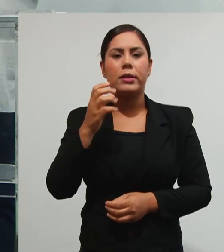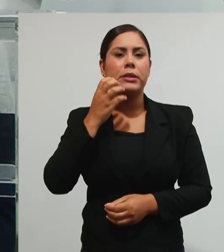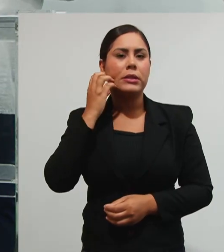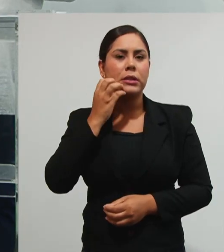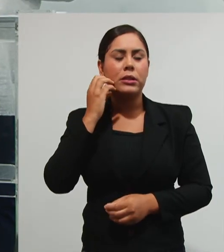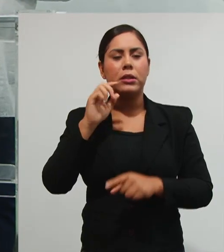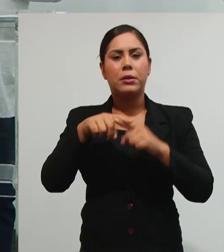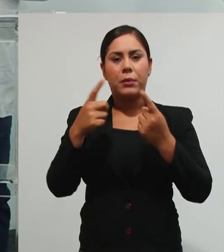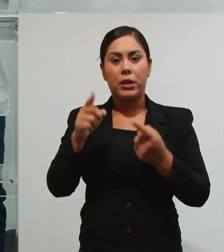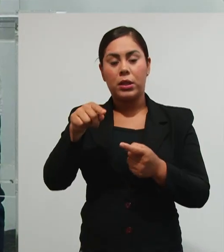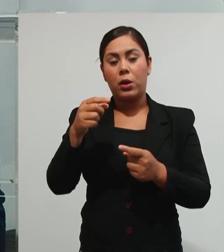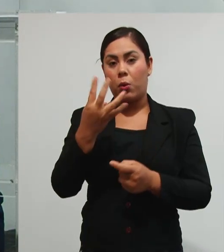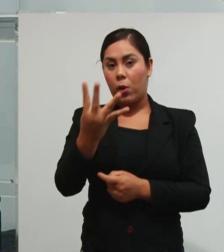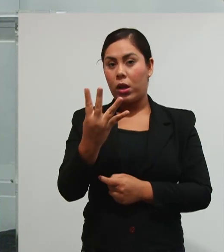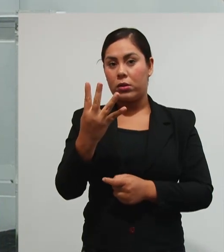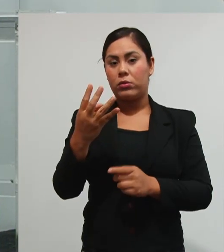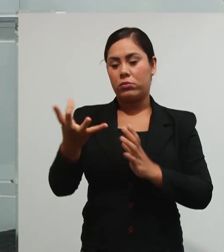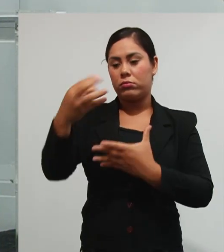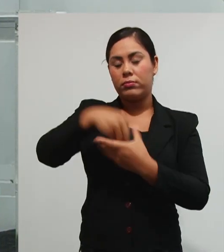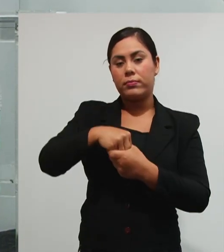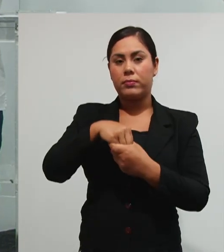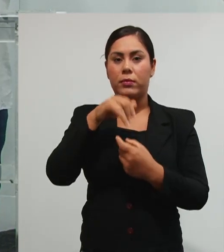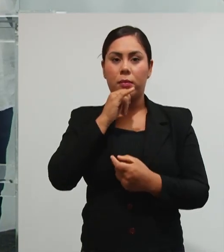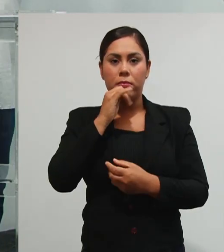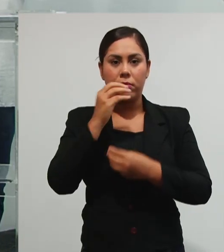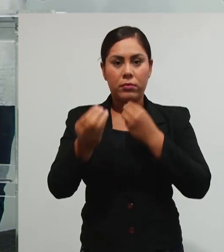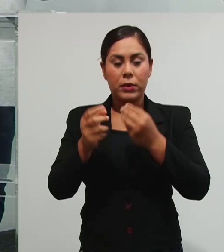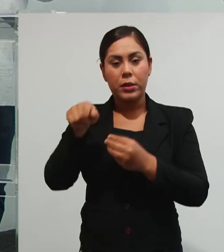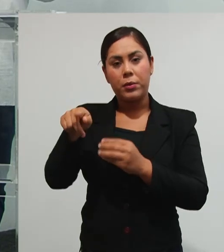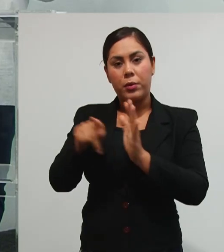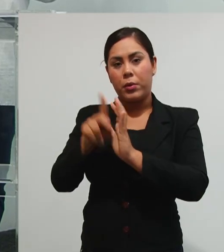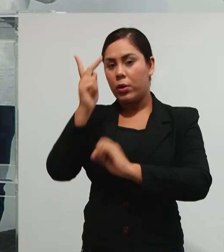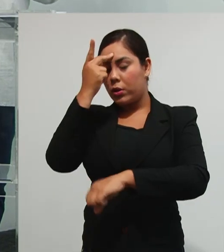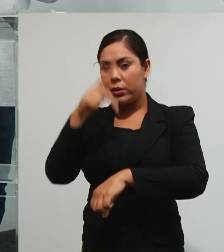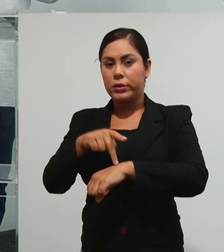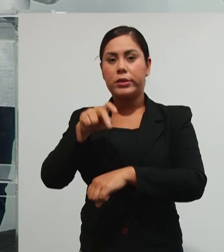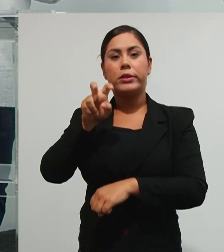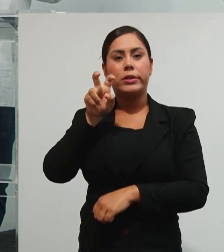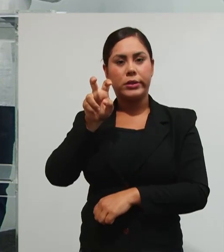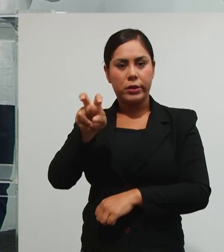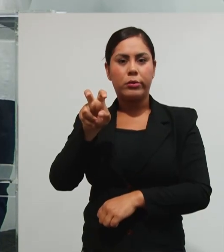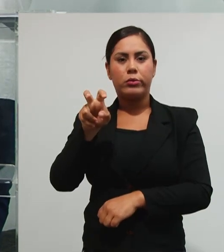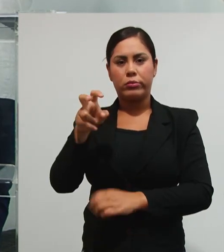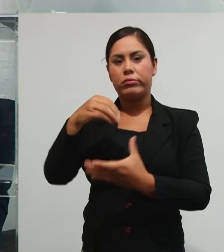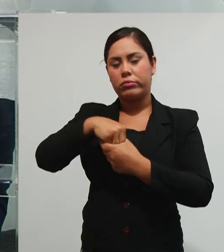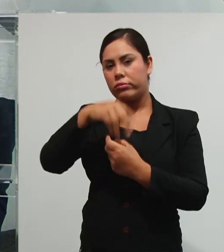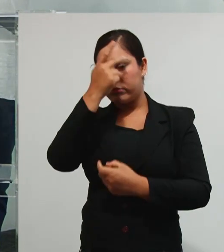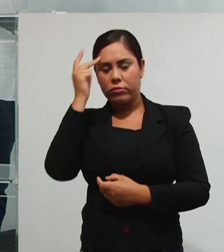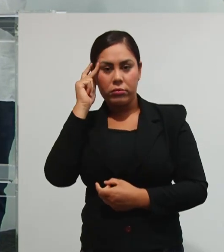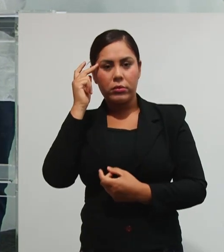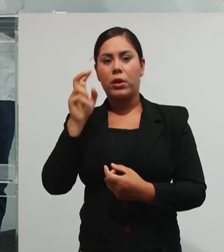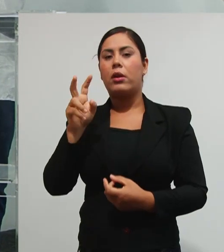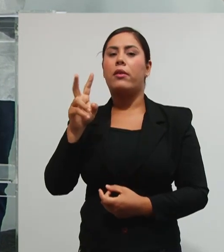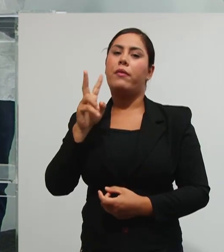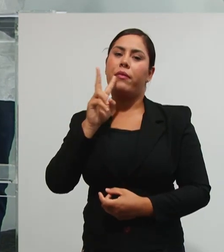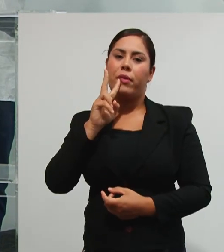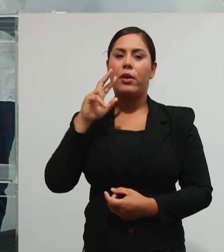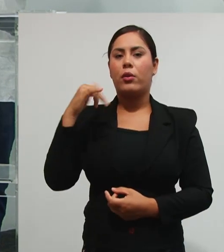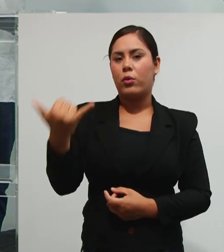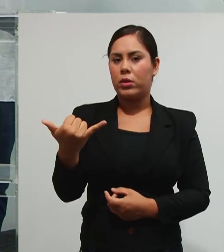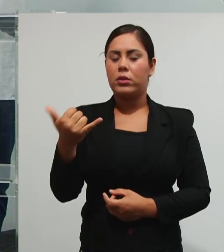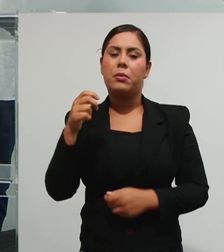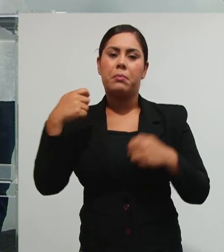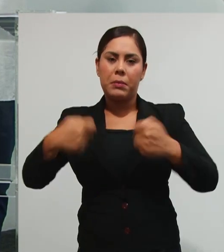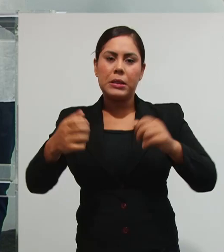componentes. Já, por exemplo, Dewey falava até de 5 componentes. Vygotsky era um pouco mais radical. Para ele, um grupo de